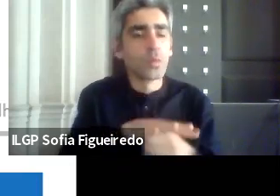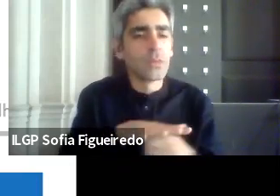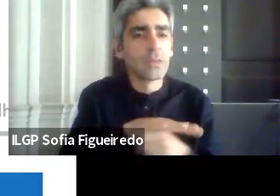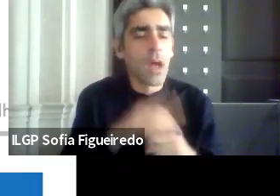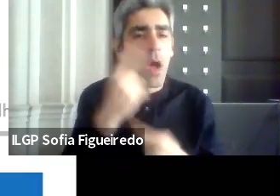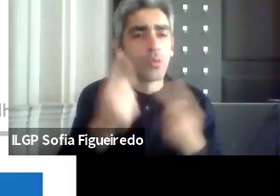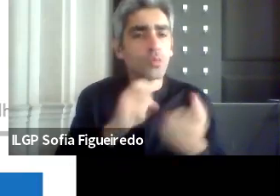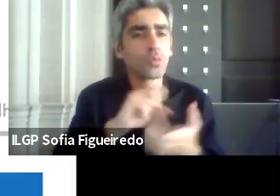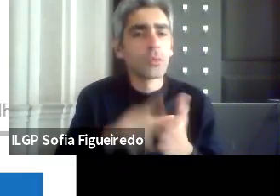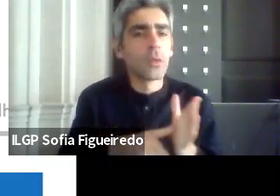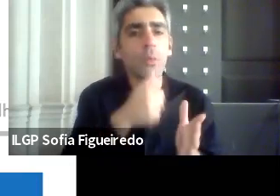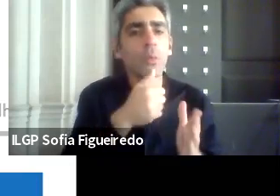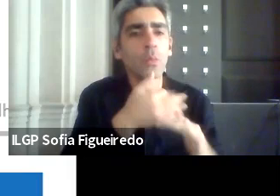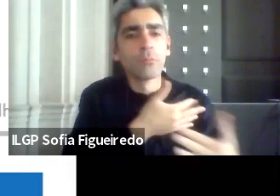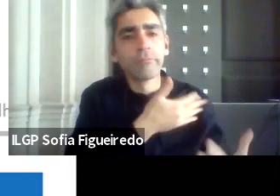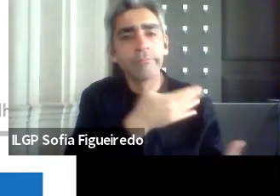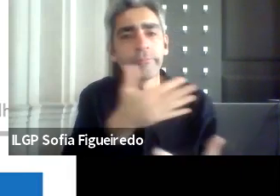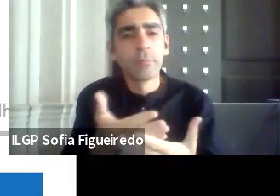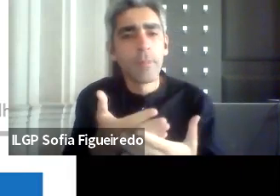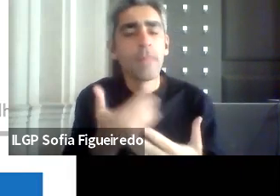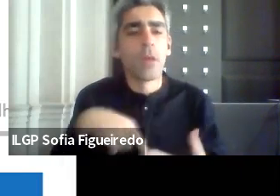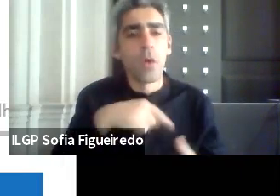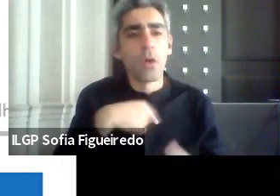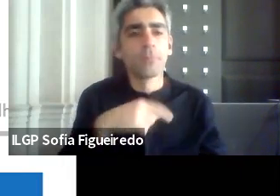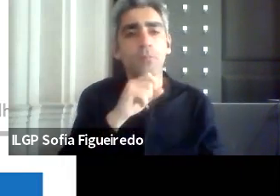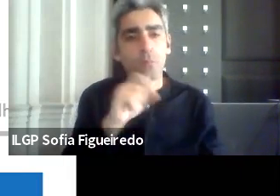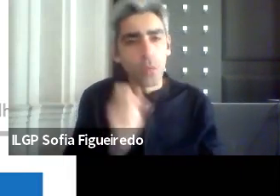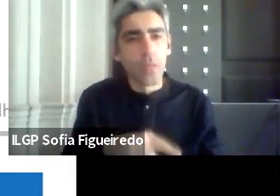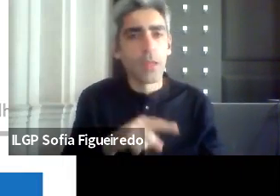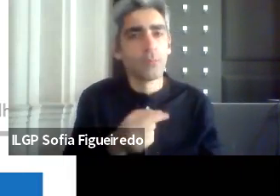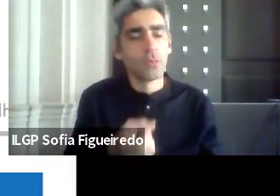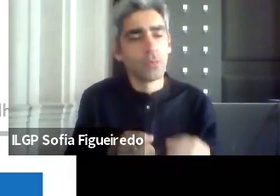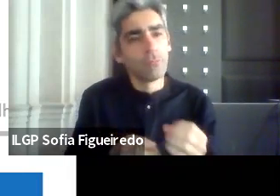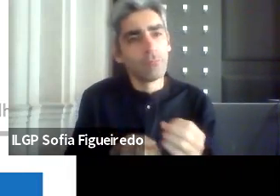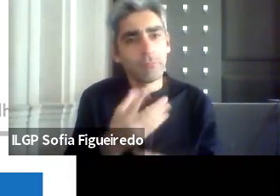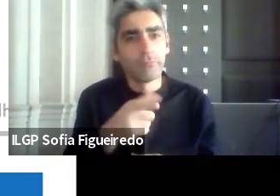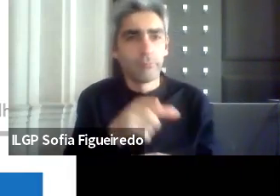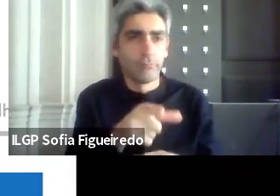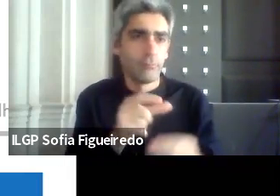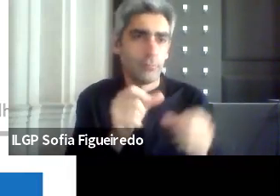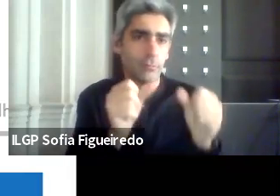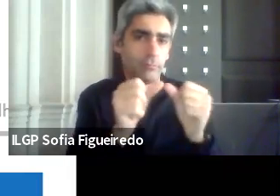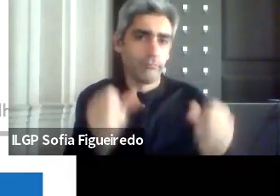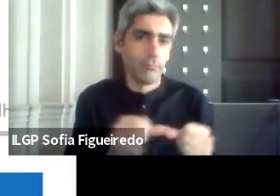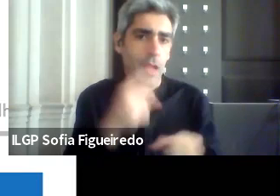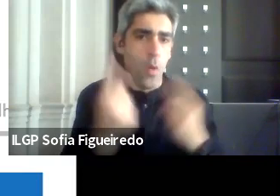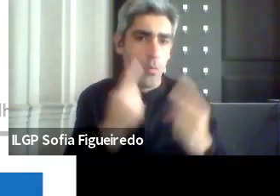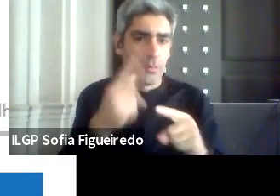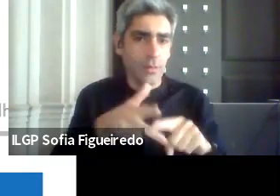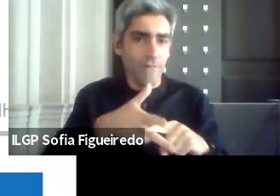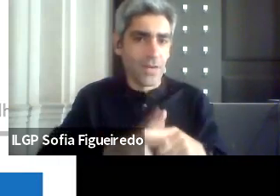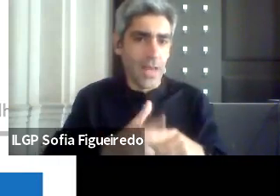alguns projetos que nós estamos a desenvolver, nós podemos adotar algumas